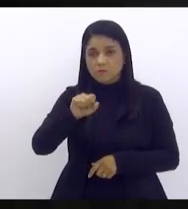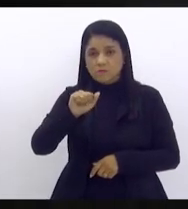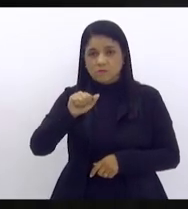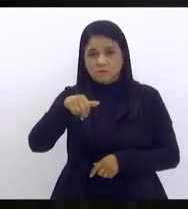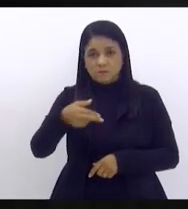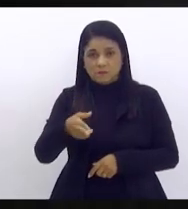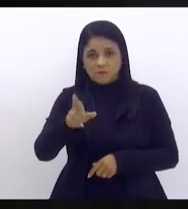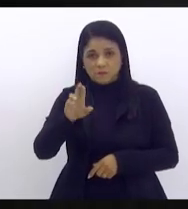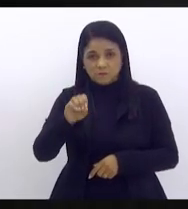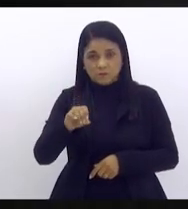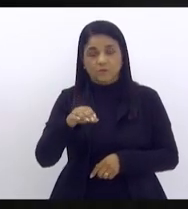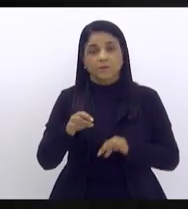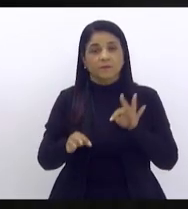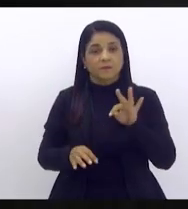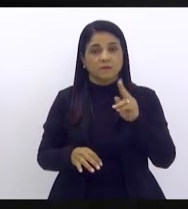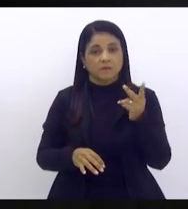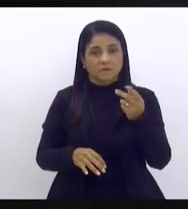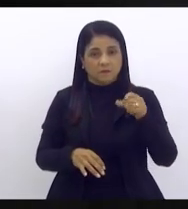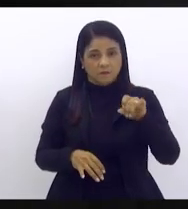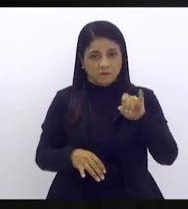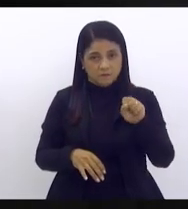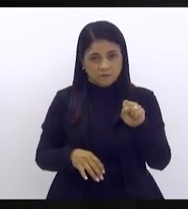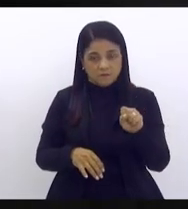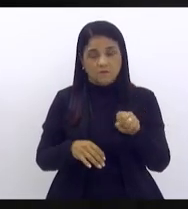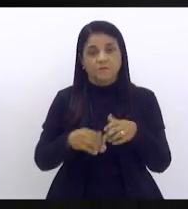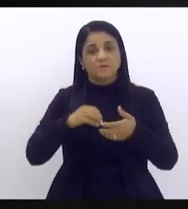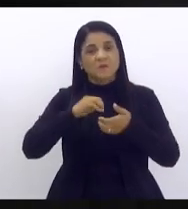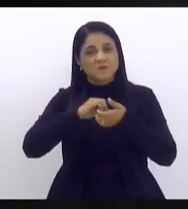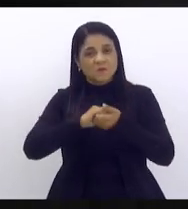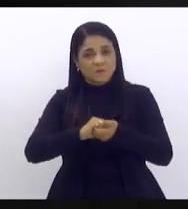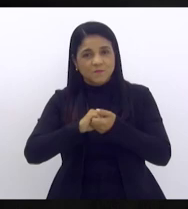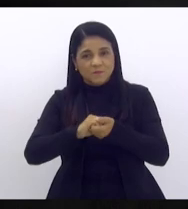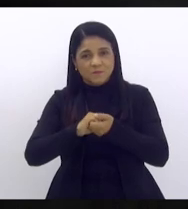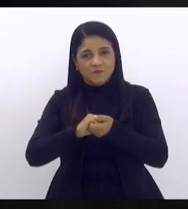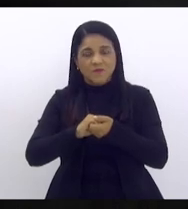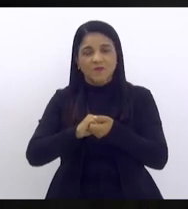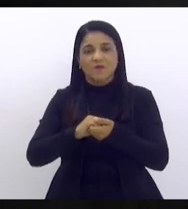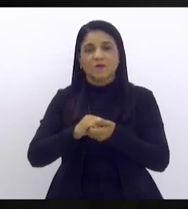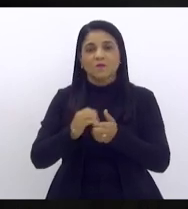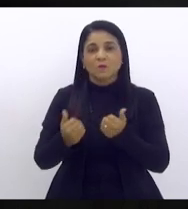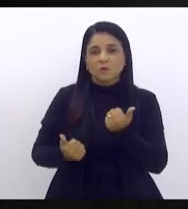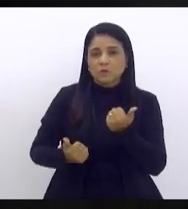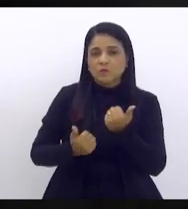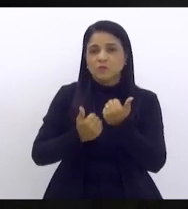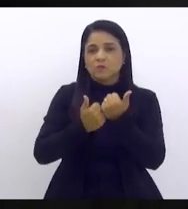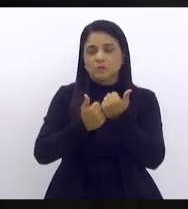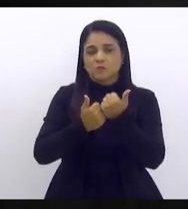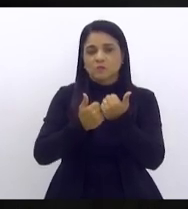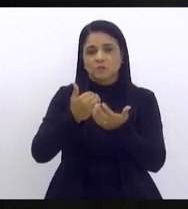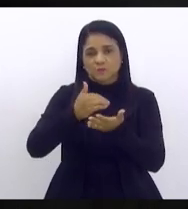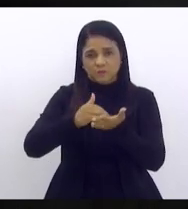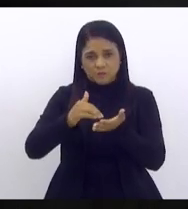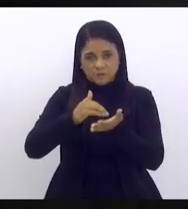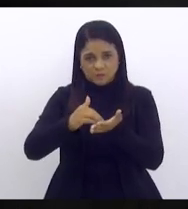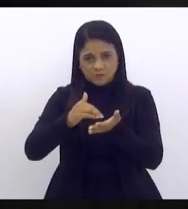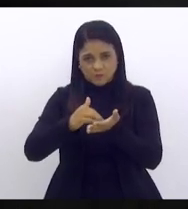Thaís, cumprimentar aqui o nosso subsecretário,